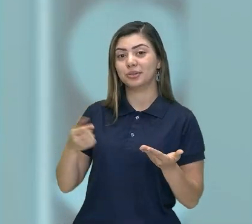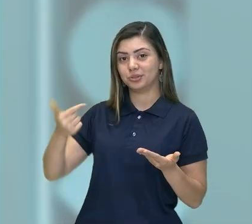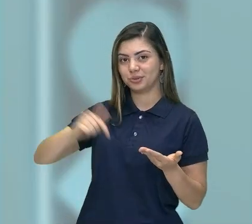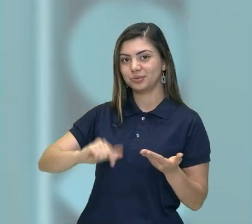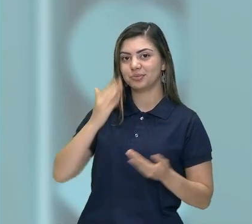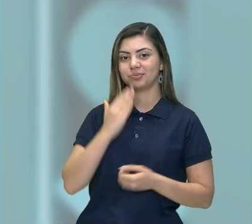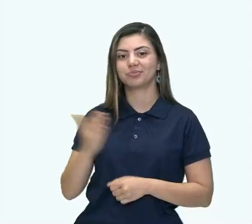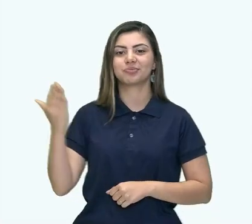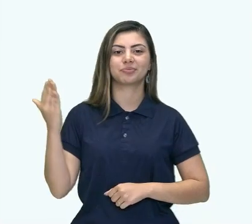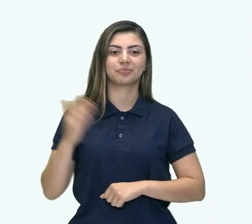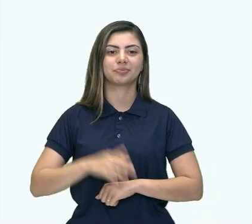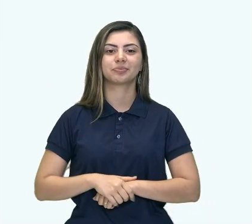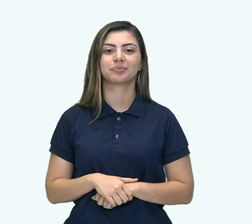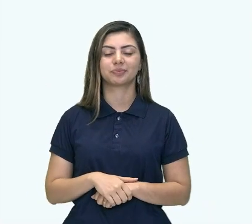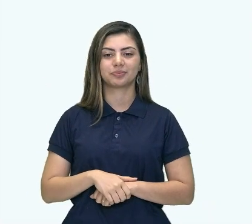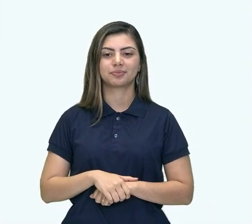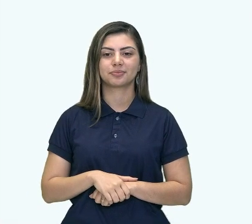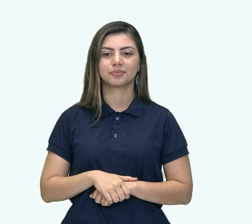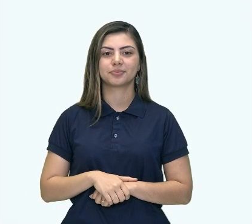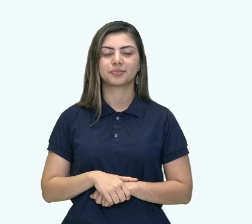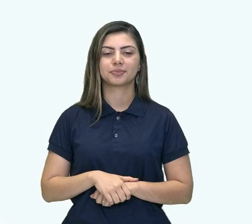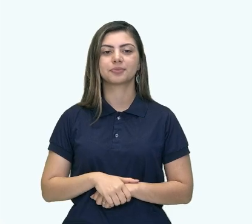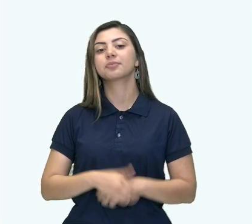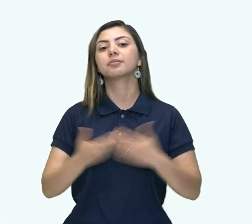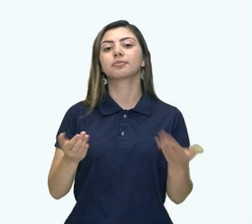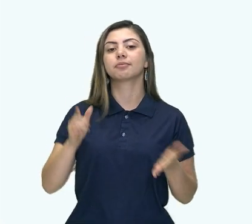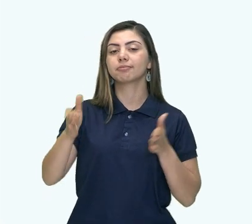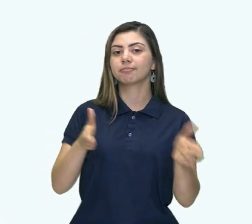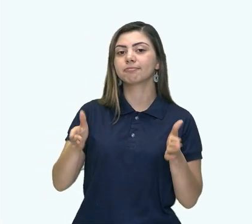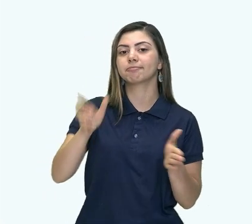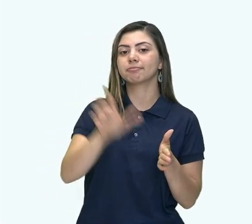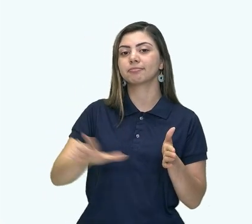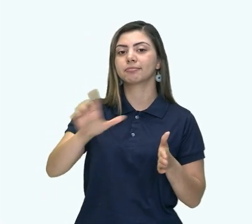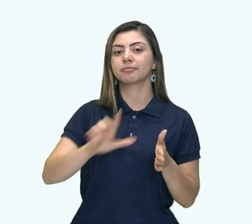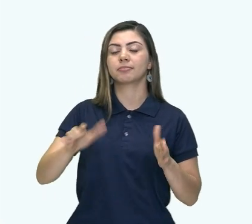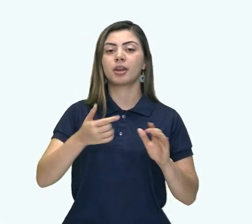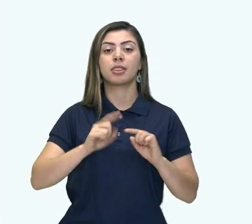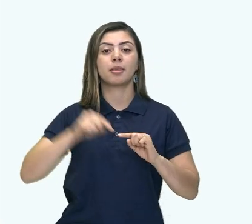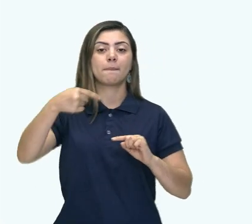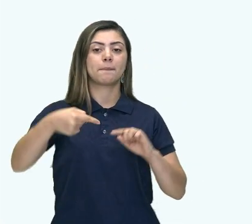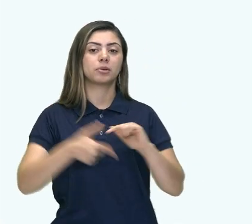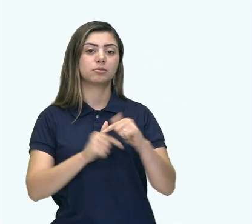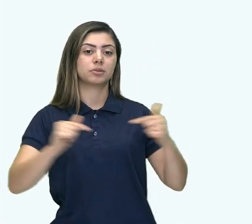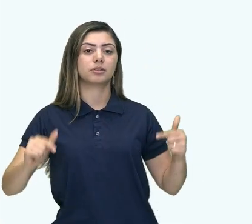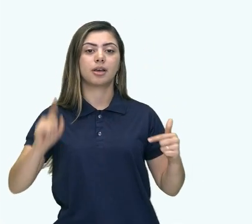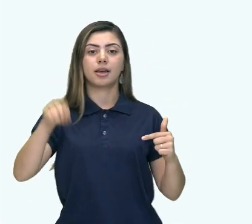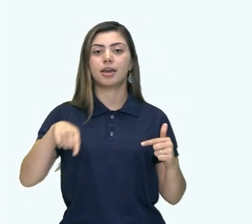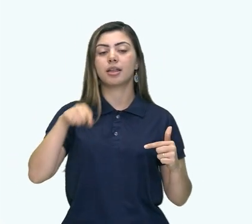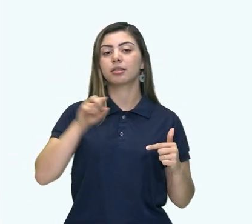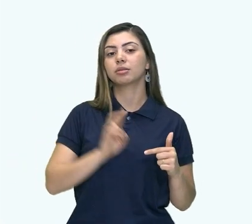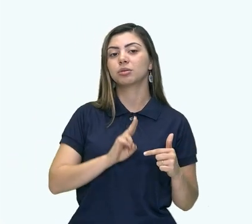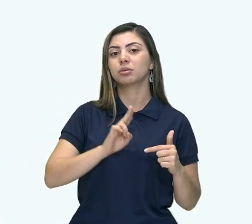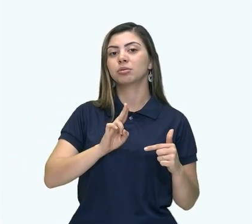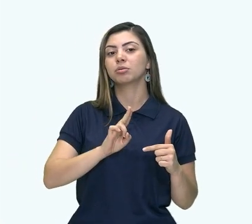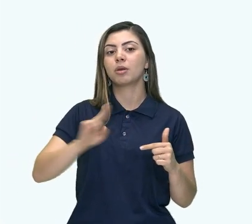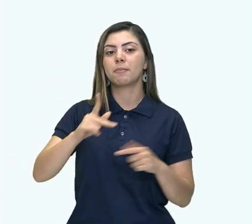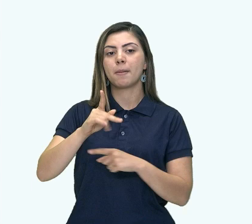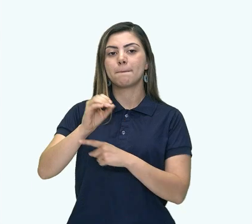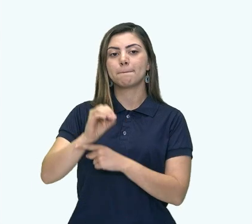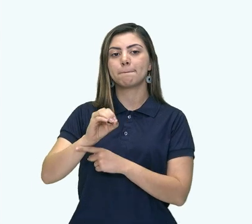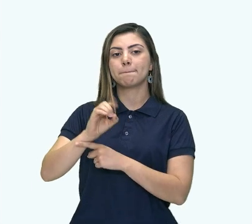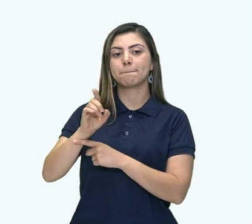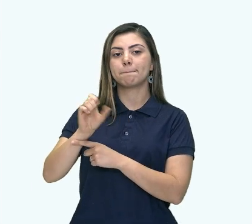comigo. Vejam aí. Então, o período literário após o modernismo é chamado de pós-modernismo,